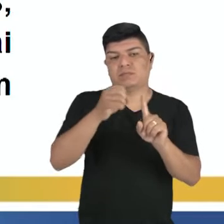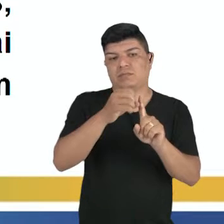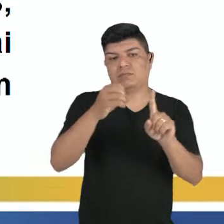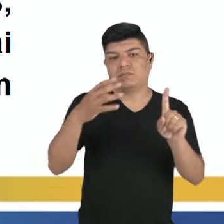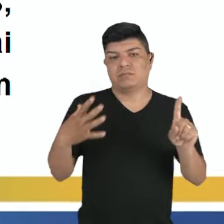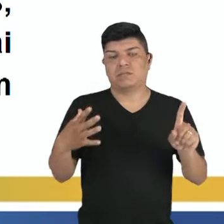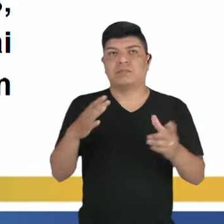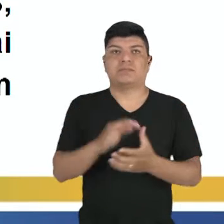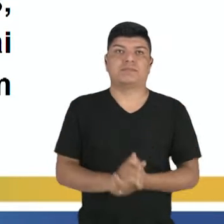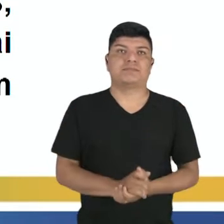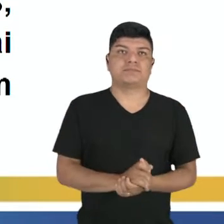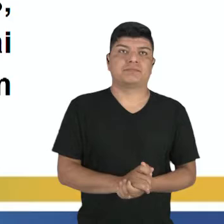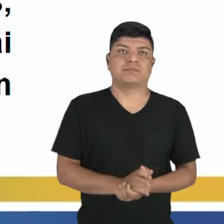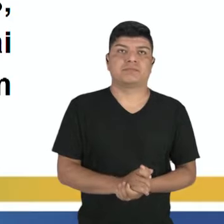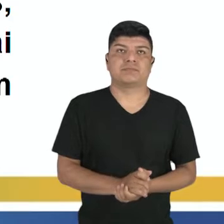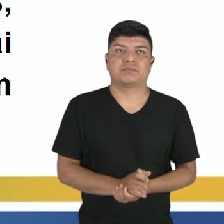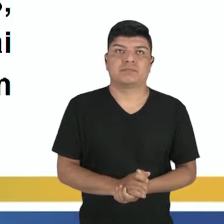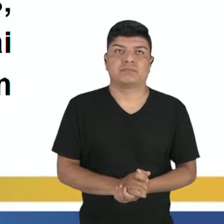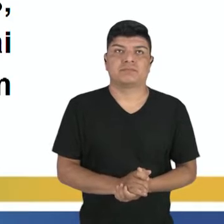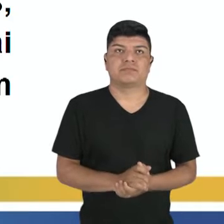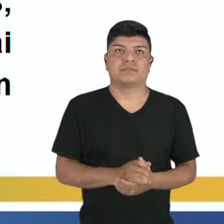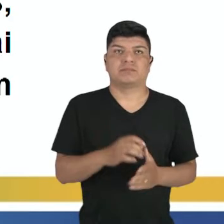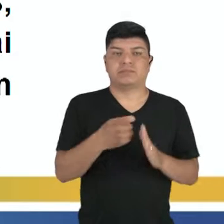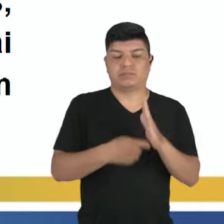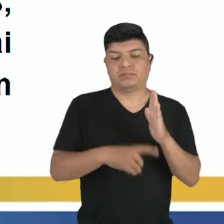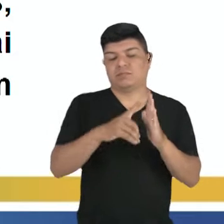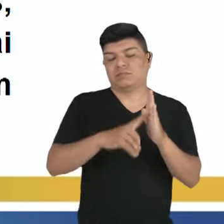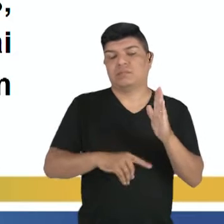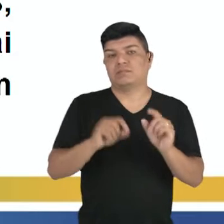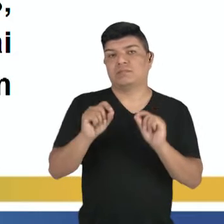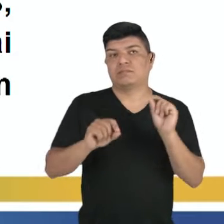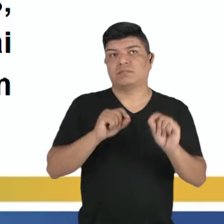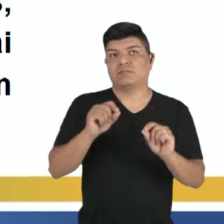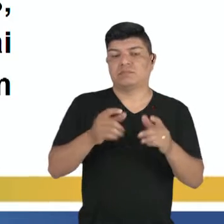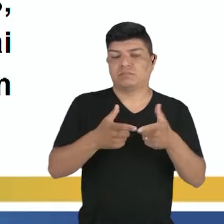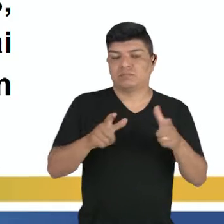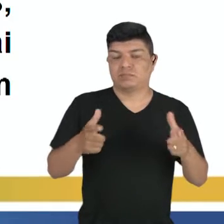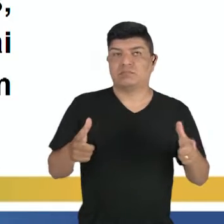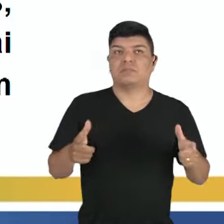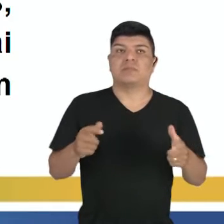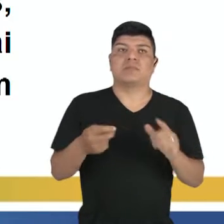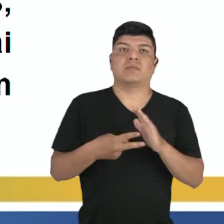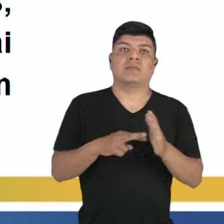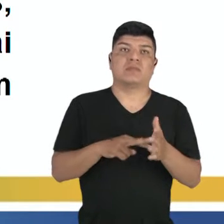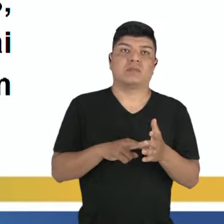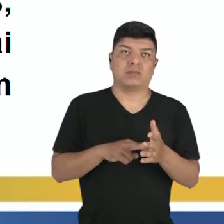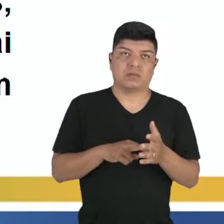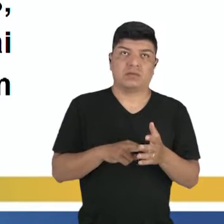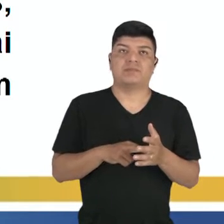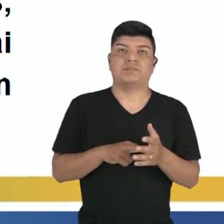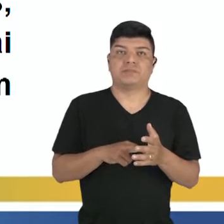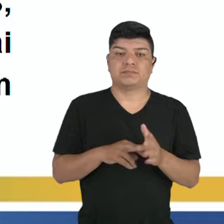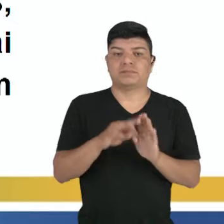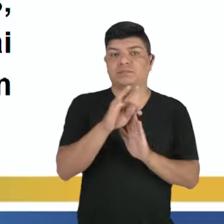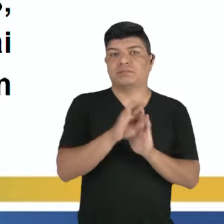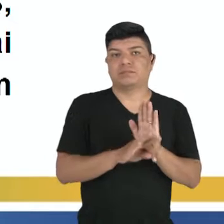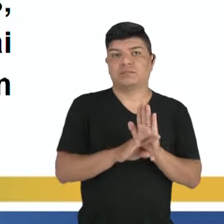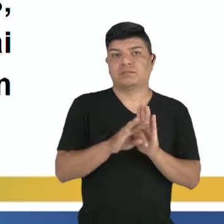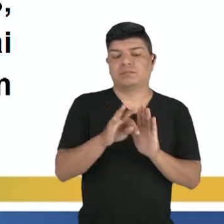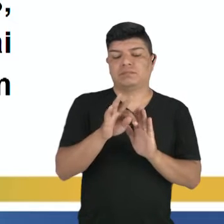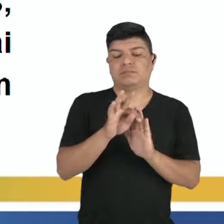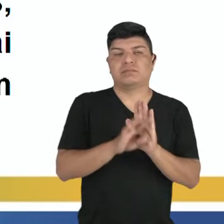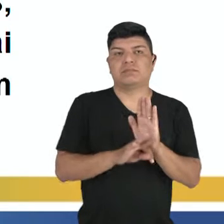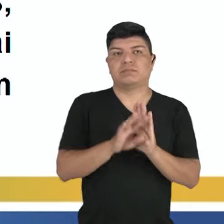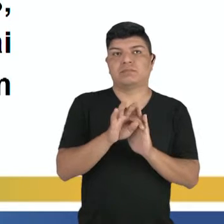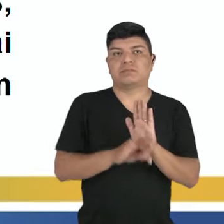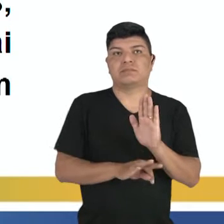argumentativo. A dissertação, e agora nós vamos entender um pouquinho o que é essa dissertação. Ele é um texto de